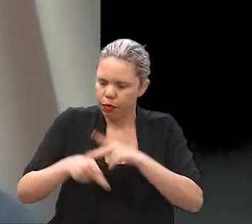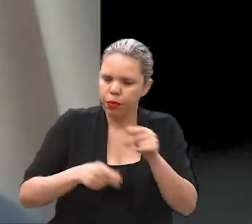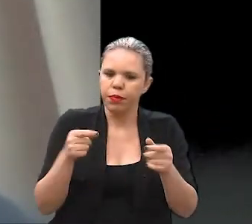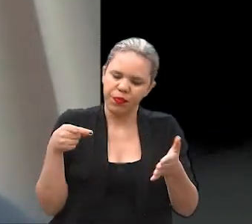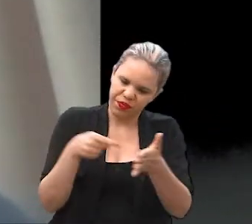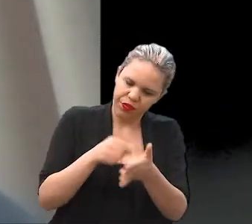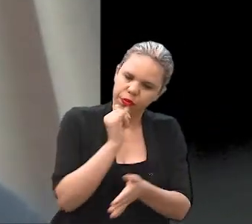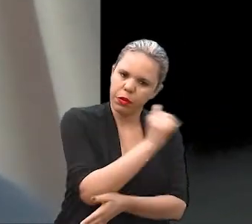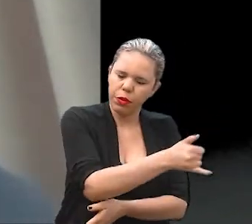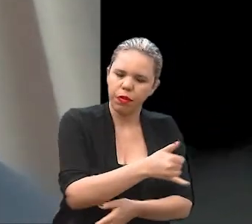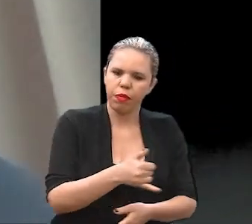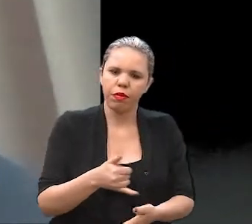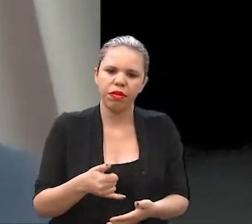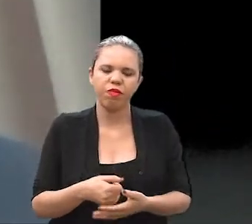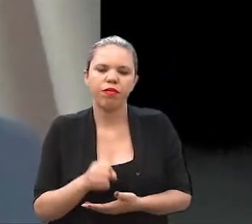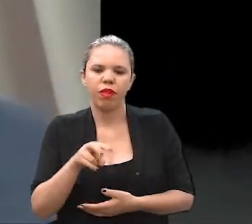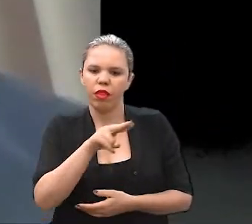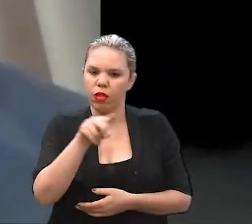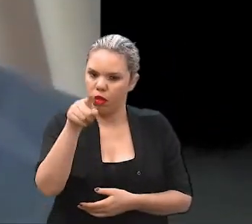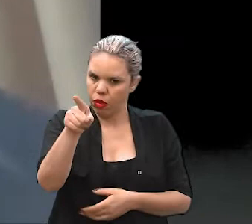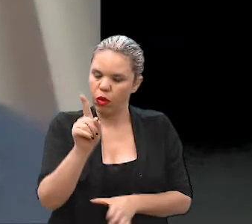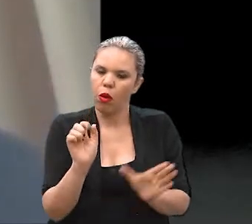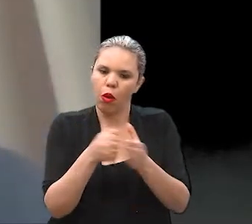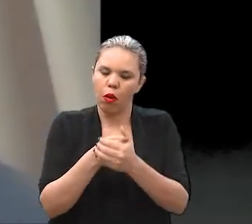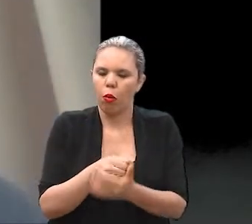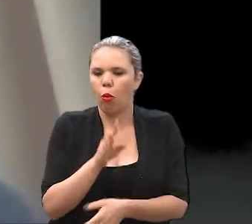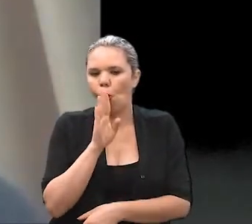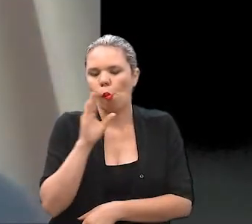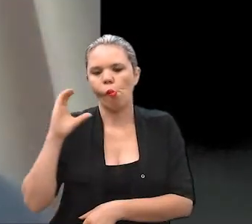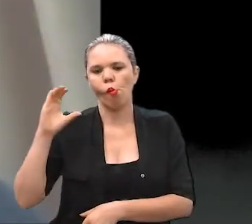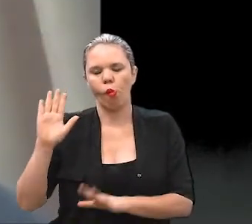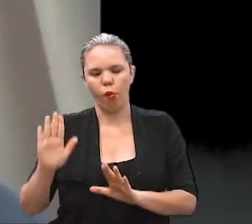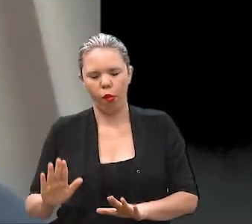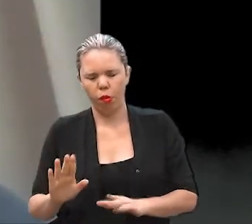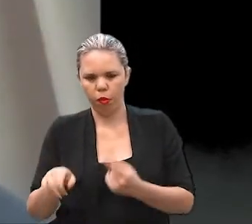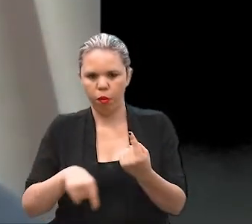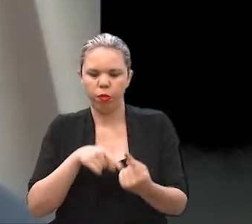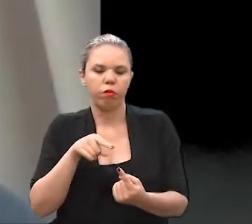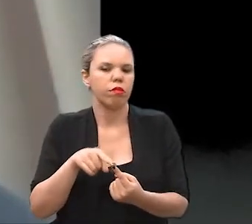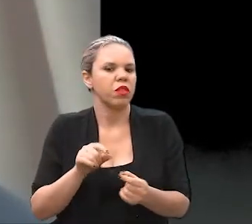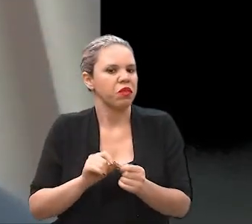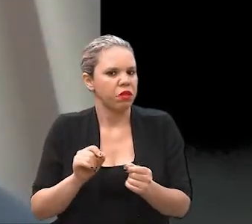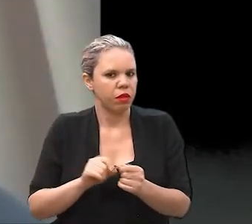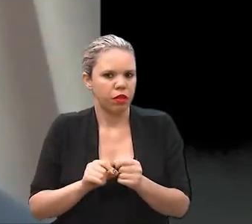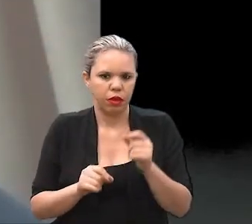fazer essa denúncia, seu nome vai ficar em sigilo, mas o objetivo